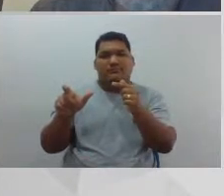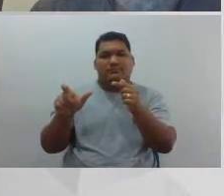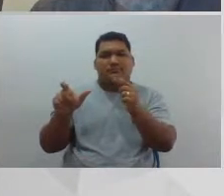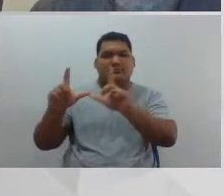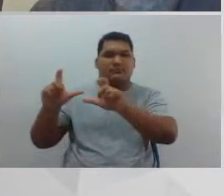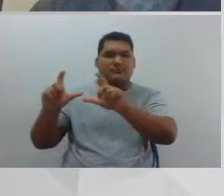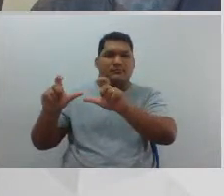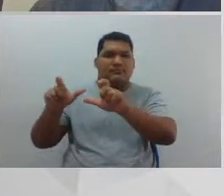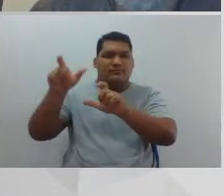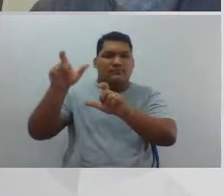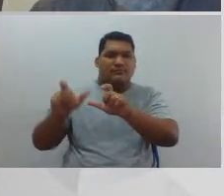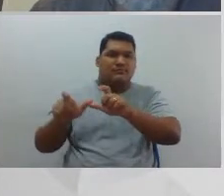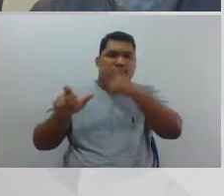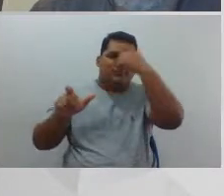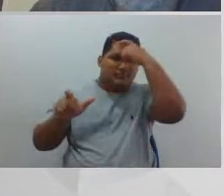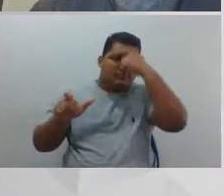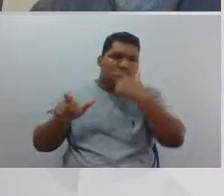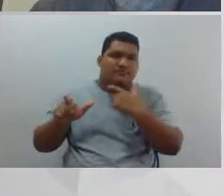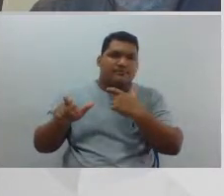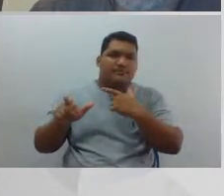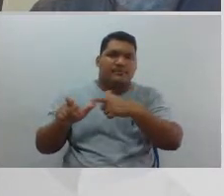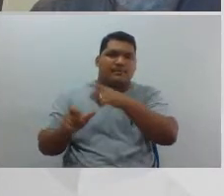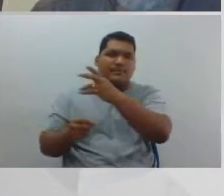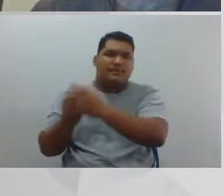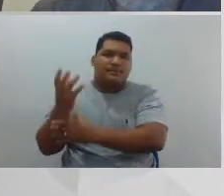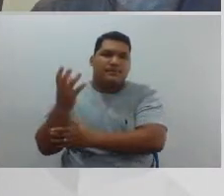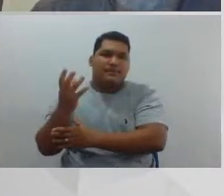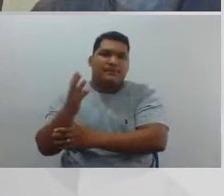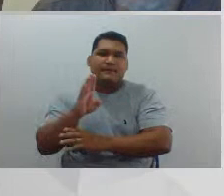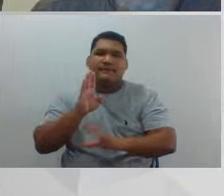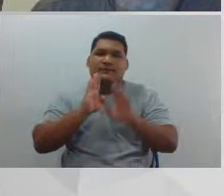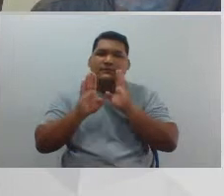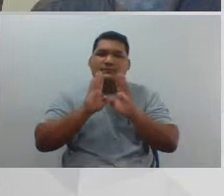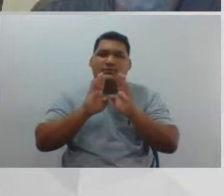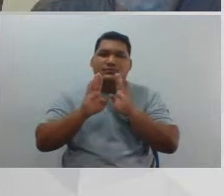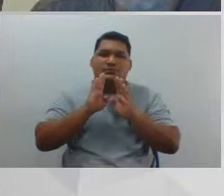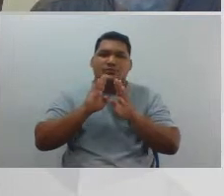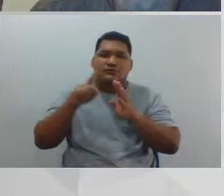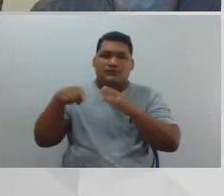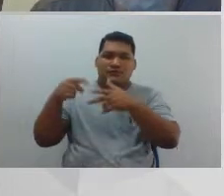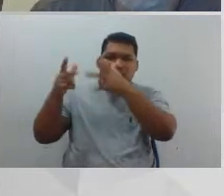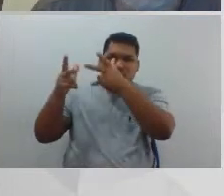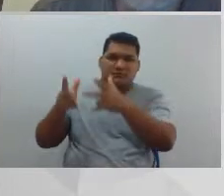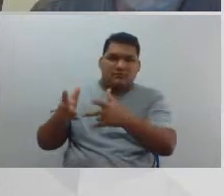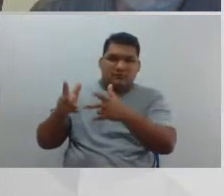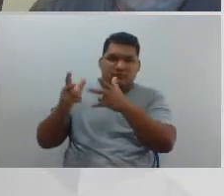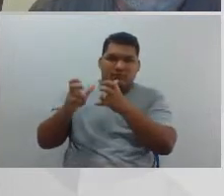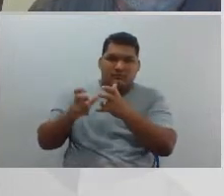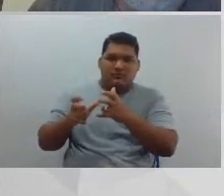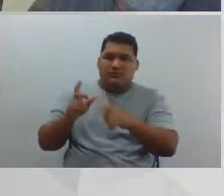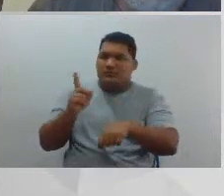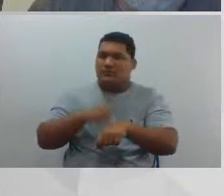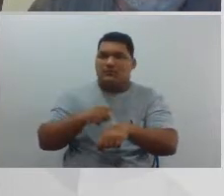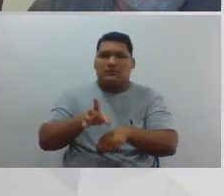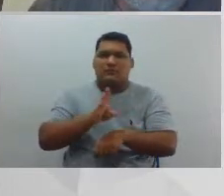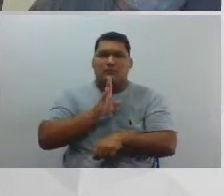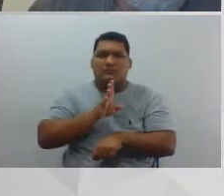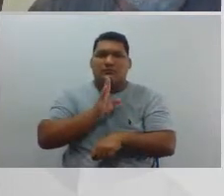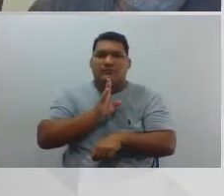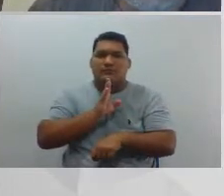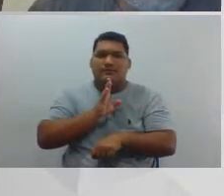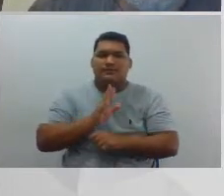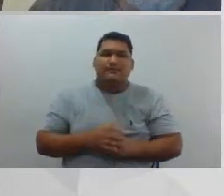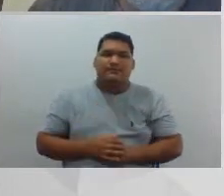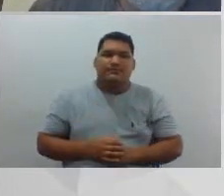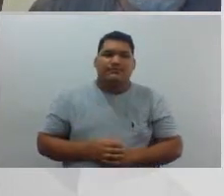Então, olha lá o fundador do Facebook. Então, você olha para a figura e rapidamente reconhece. Entretanto, se